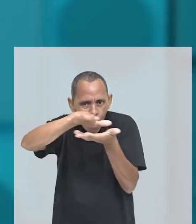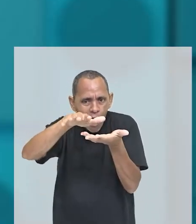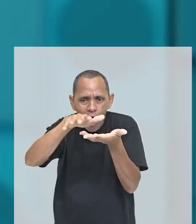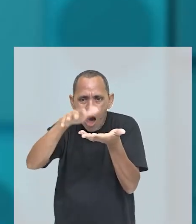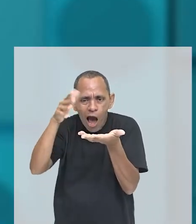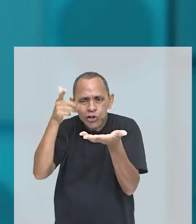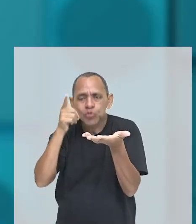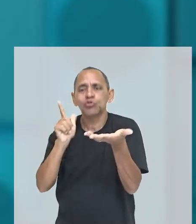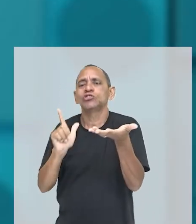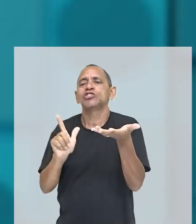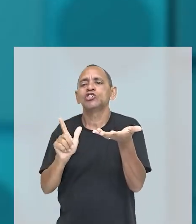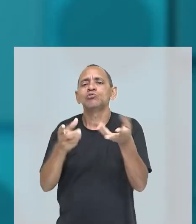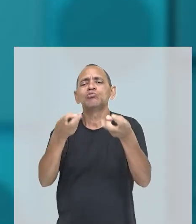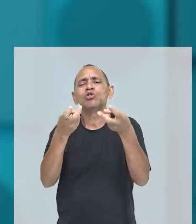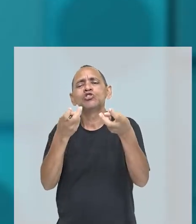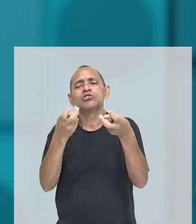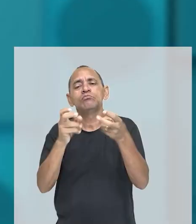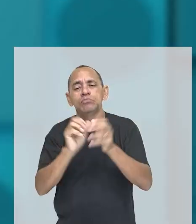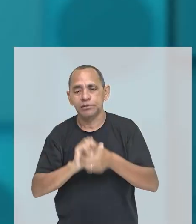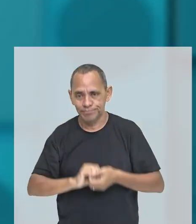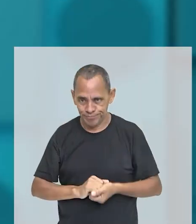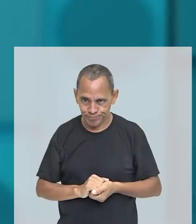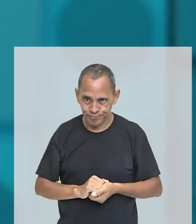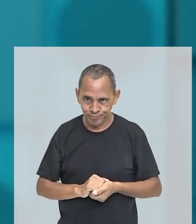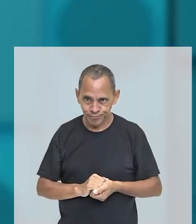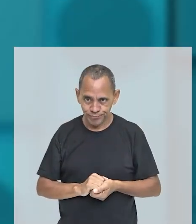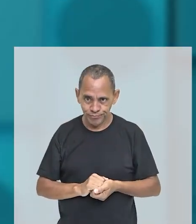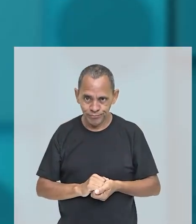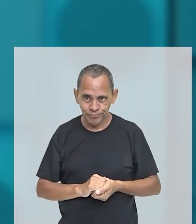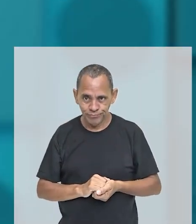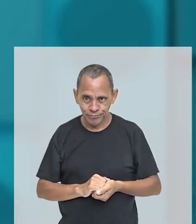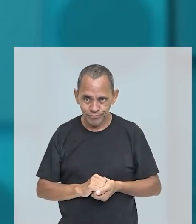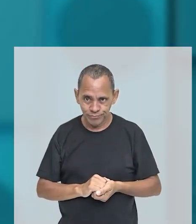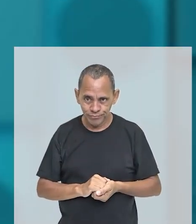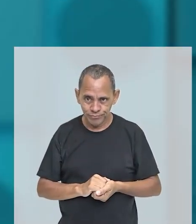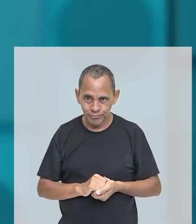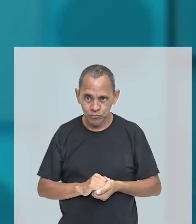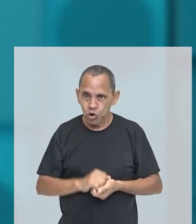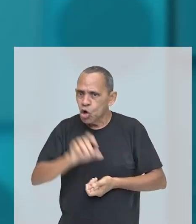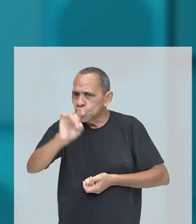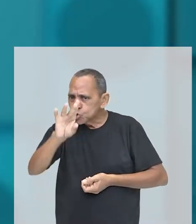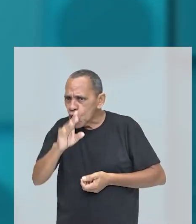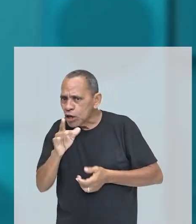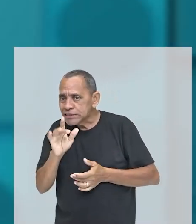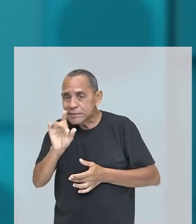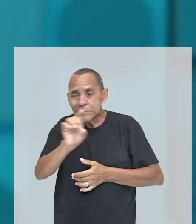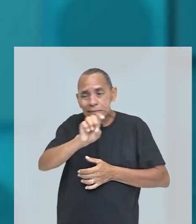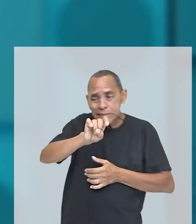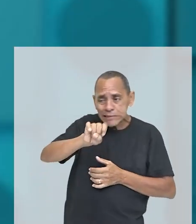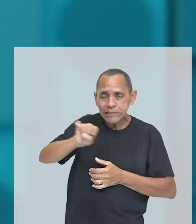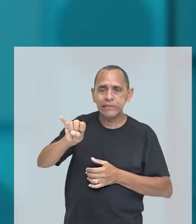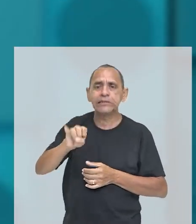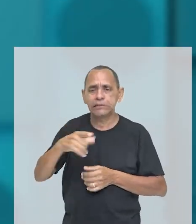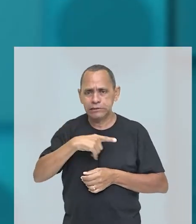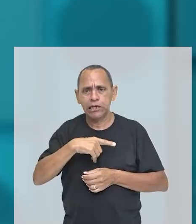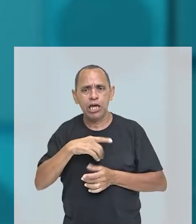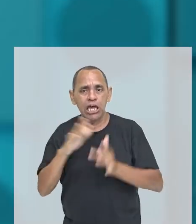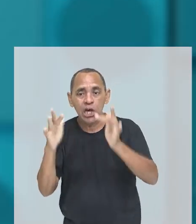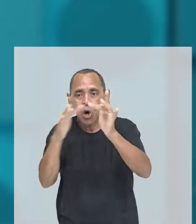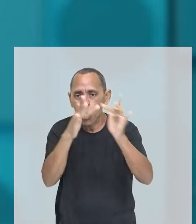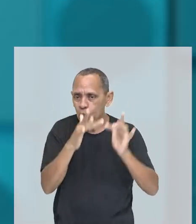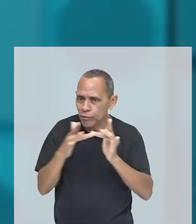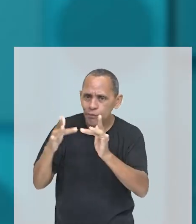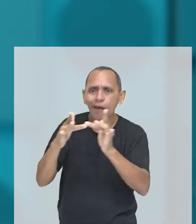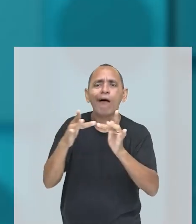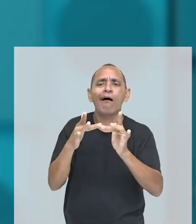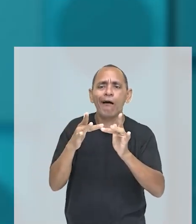saber exatamente o que é perceptível a partir do momento que ele entra em contato então com matéria visível, né? Então dá para